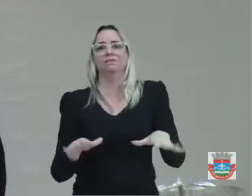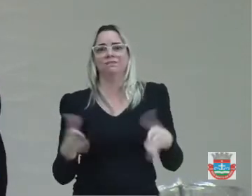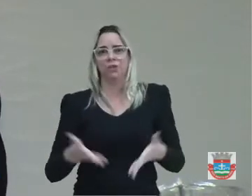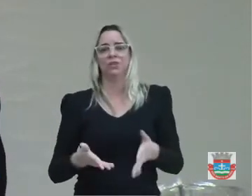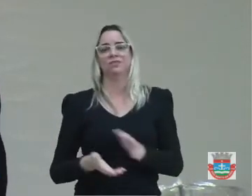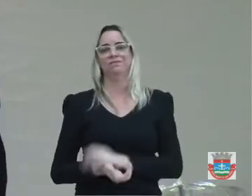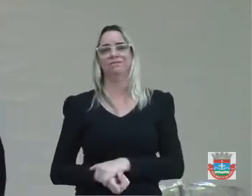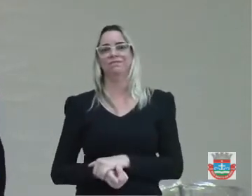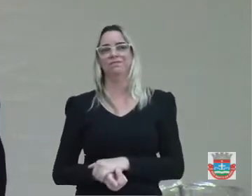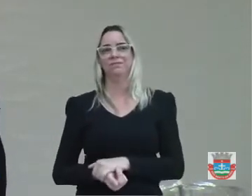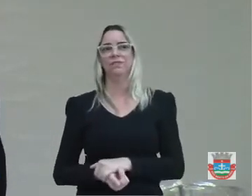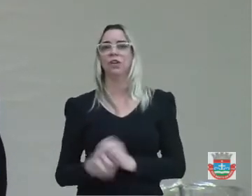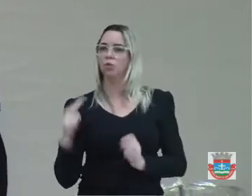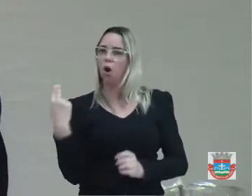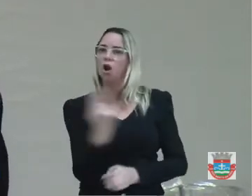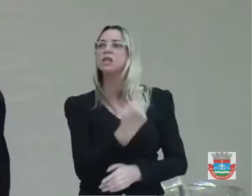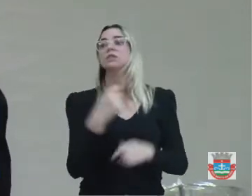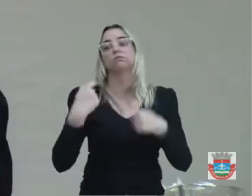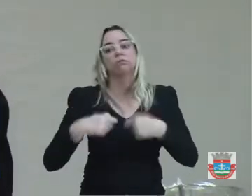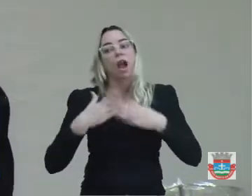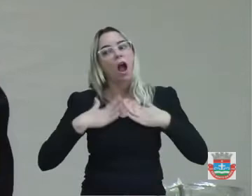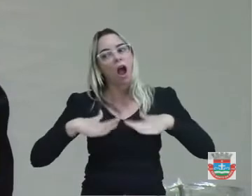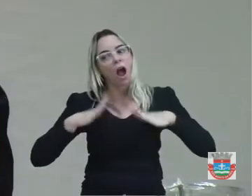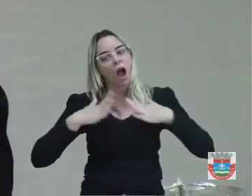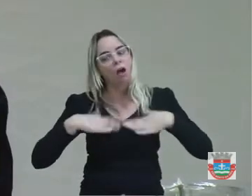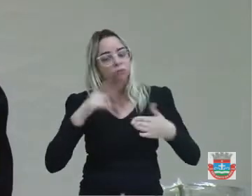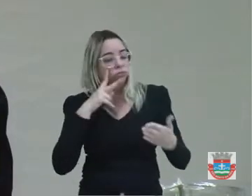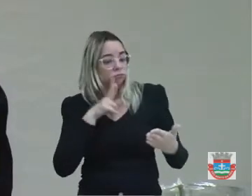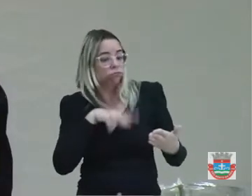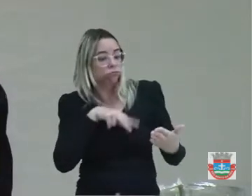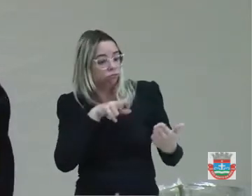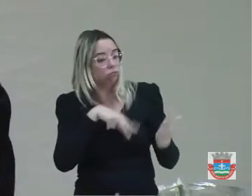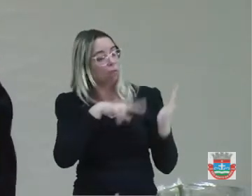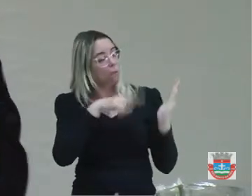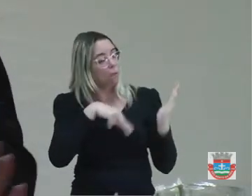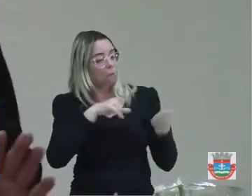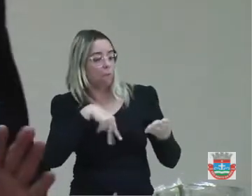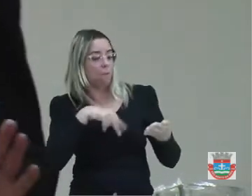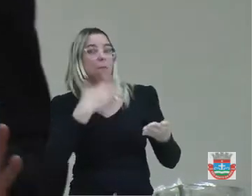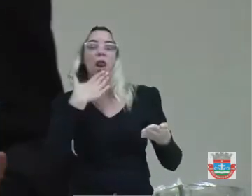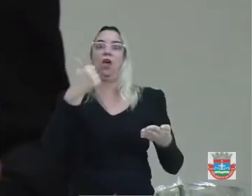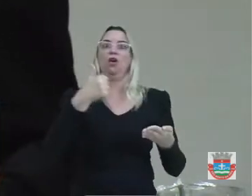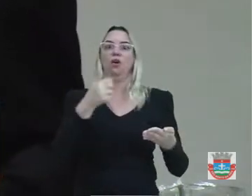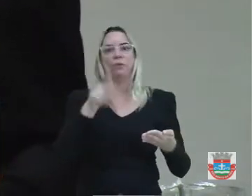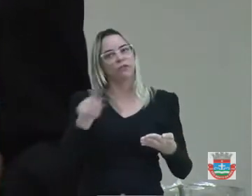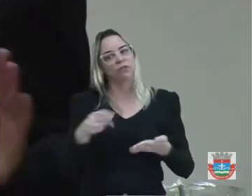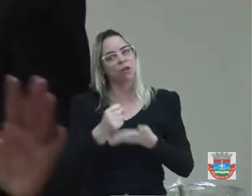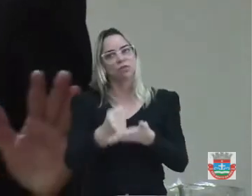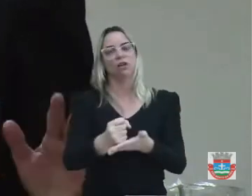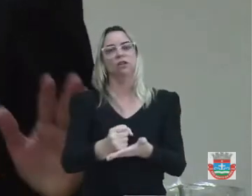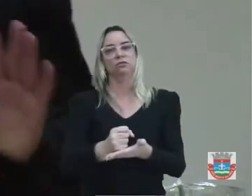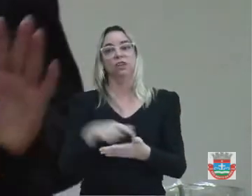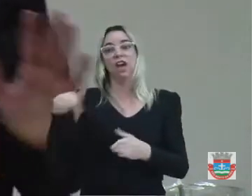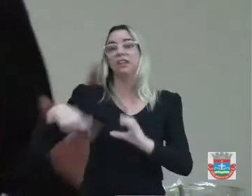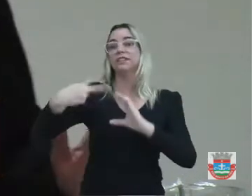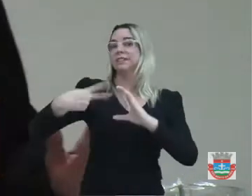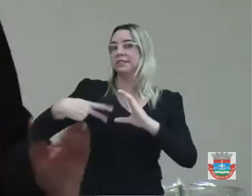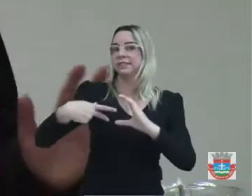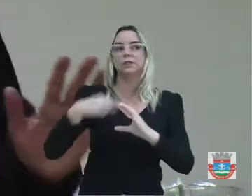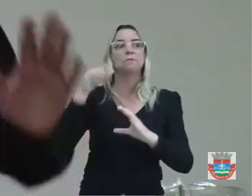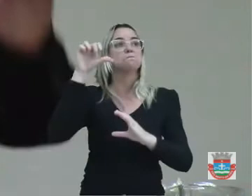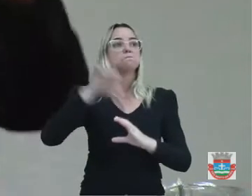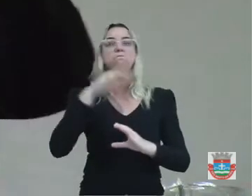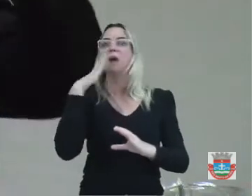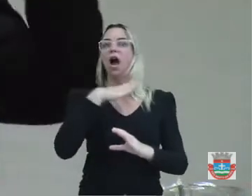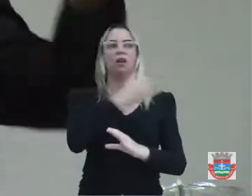Então vamos juntos analisar, fazer o melhor para o professor. Eu acredito que essa casa aqui não vai querer o mal de nenhum de vocês, que